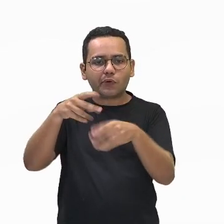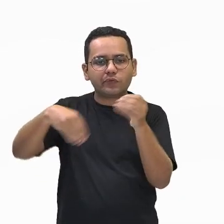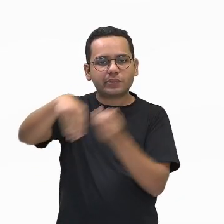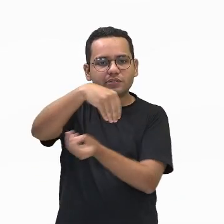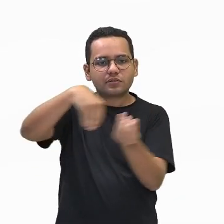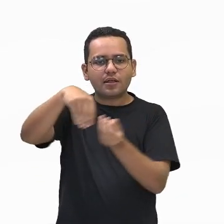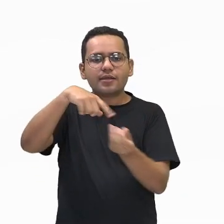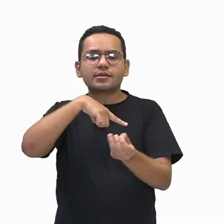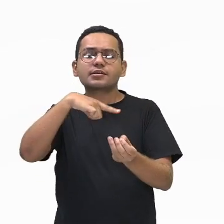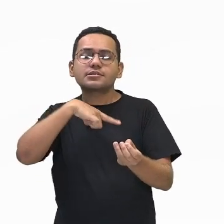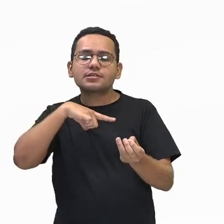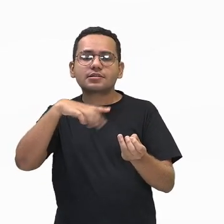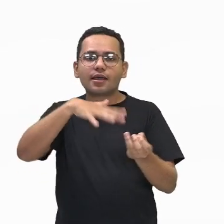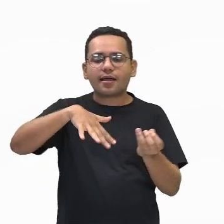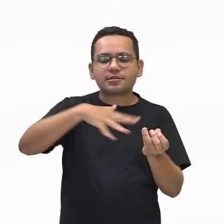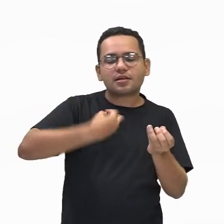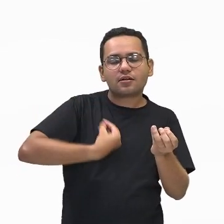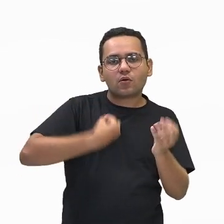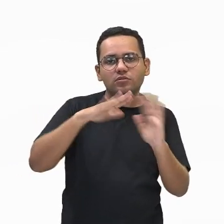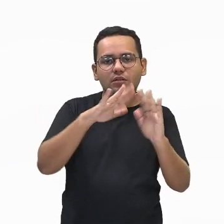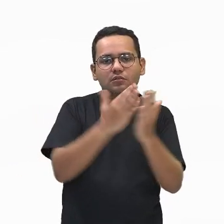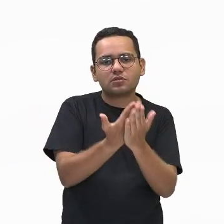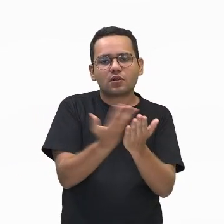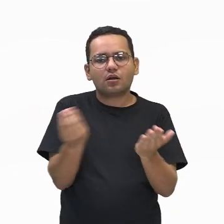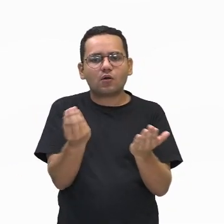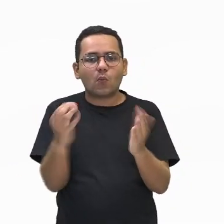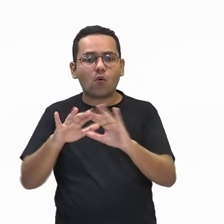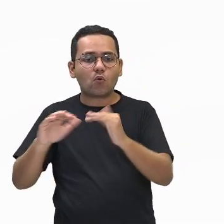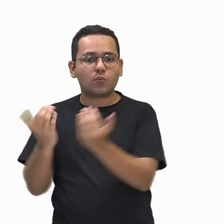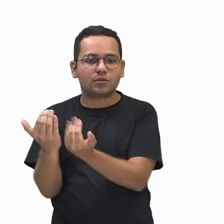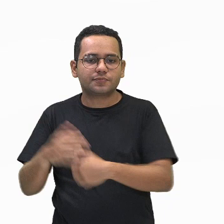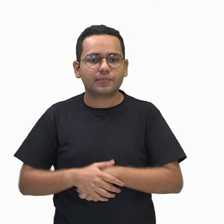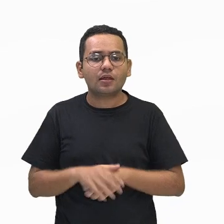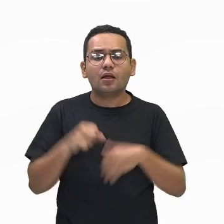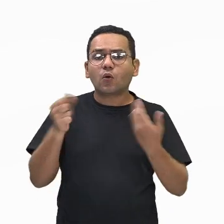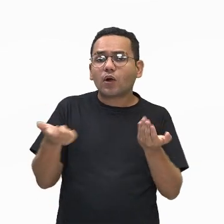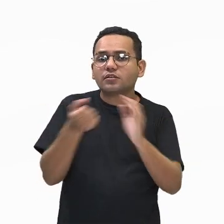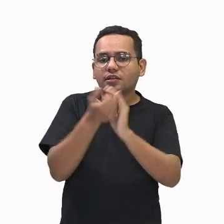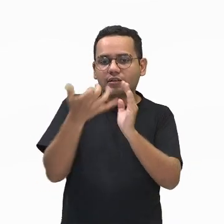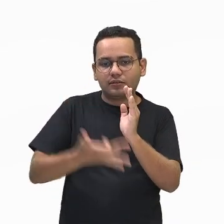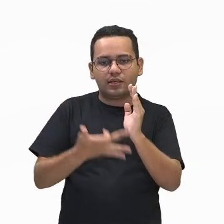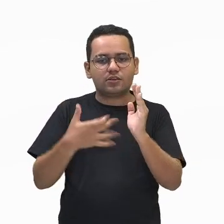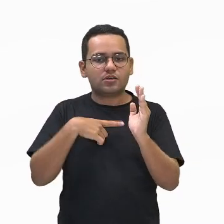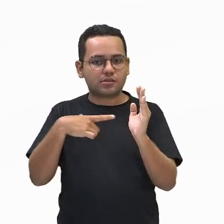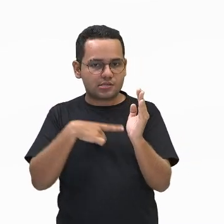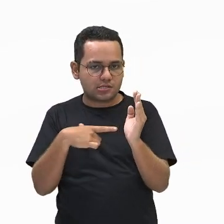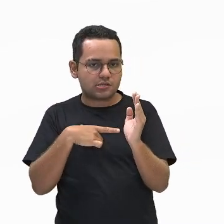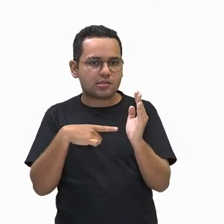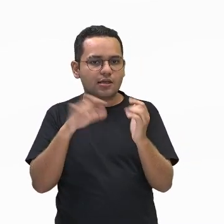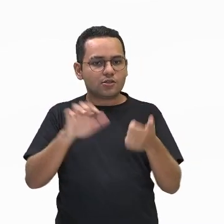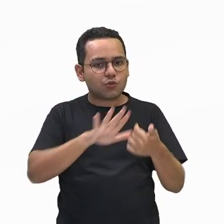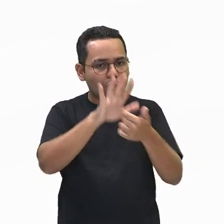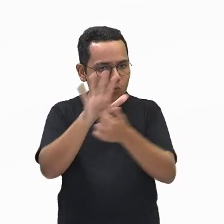minha comunidade? Que elementos novos trazemos para mostrar ou apresentar a